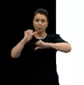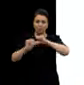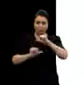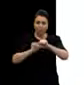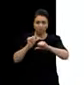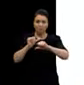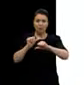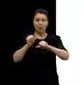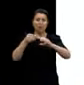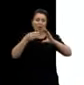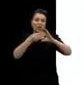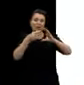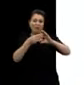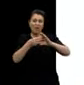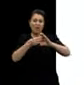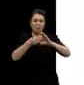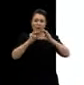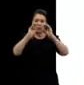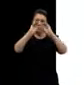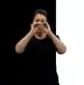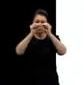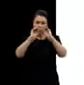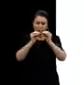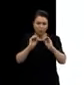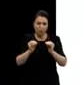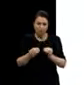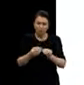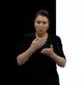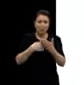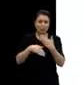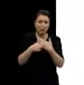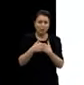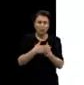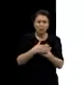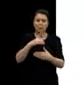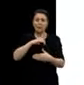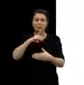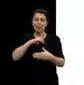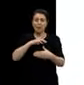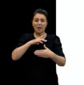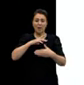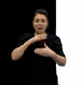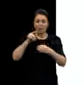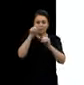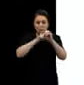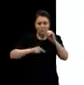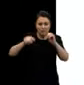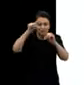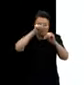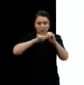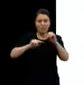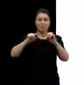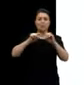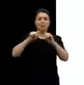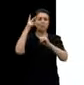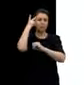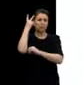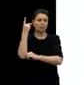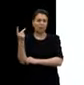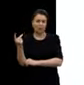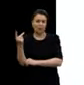pele, células dos órgãos, todas as células que nós temos, é o ciclo natural dela, né? De